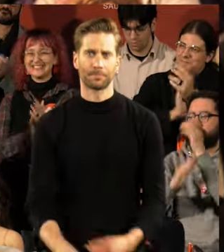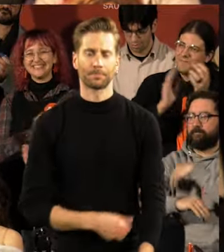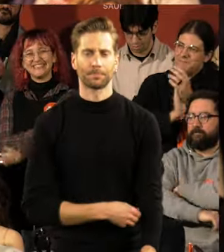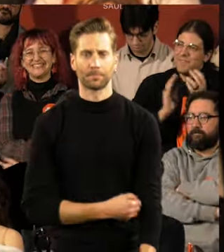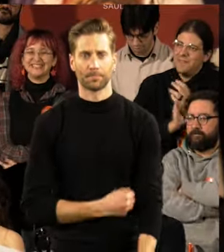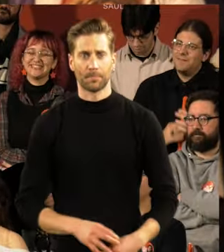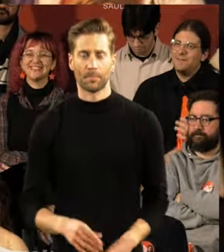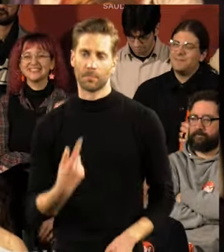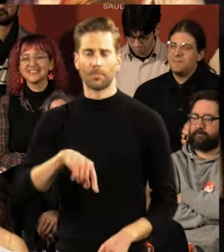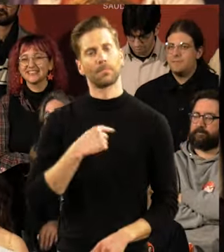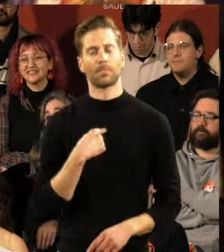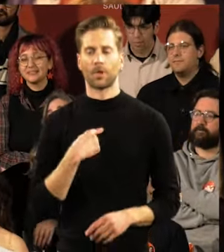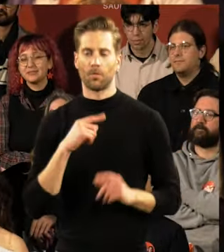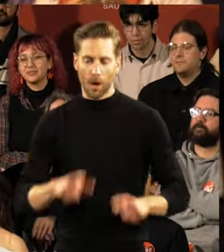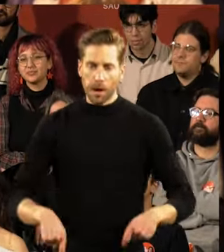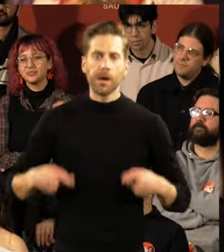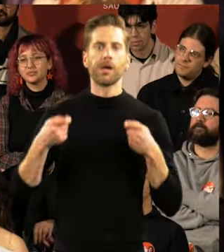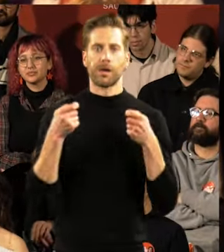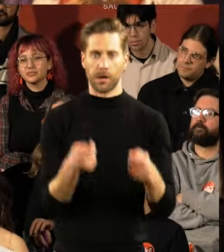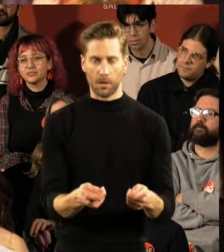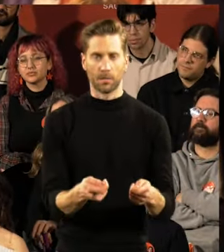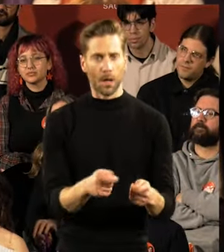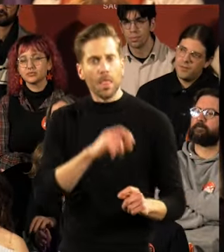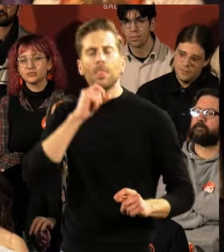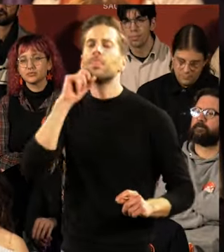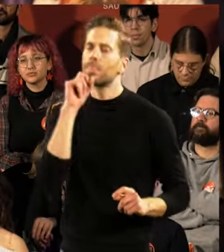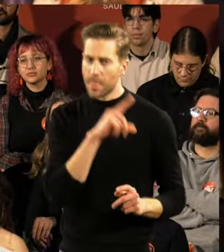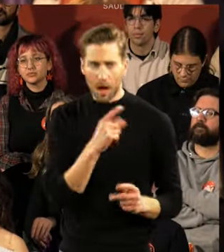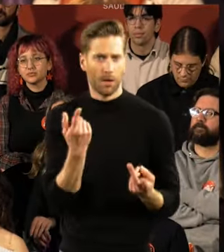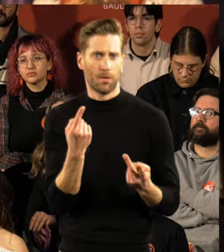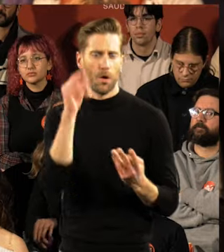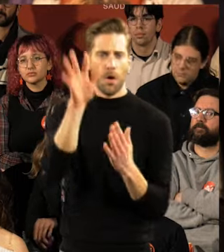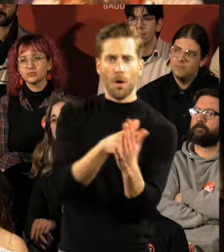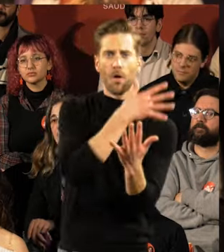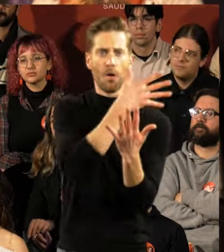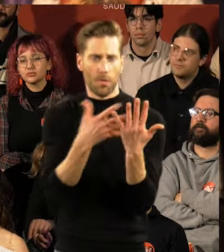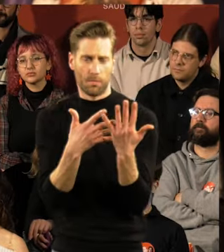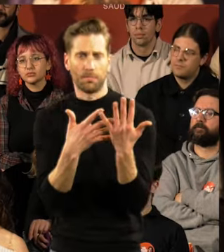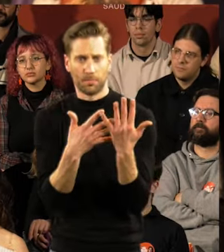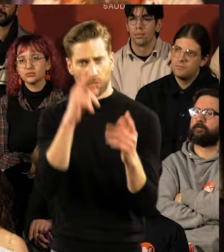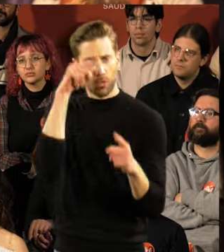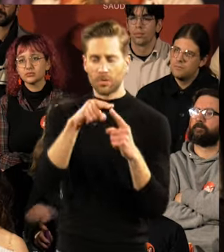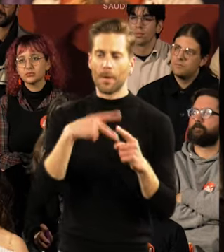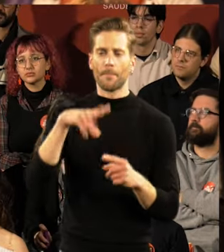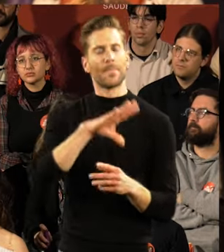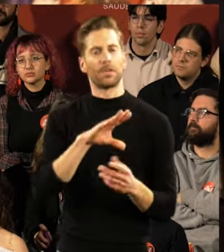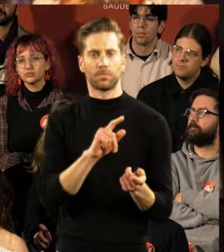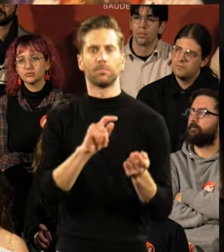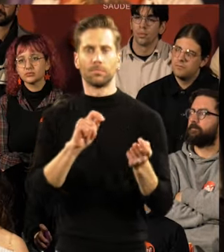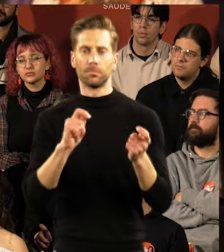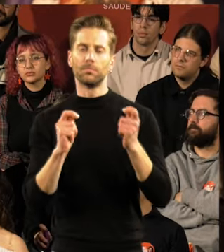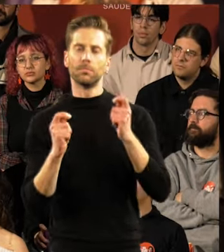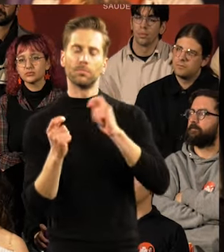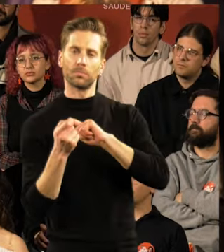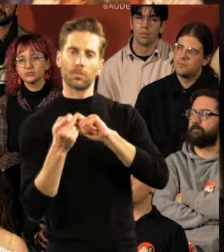Podemos adiantar investimentos que hoje são necessários. Podemos adiantar um plano de industrialização do país e, ao